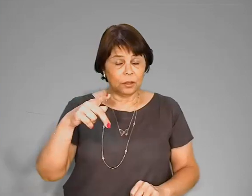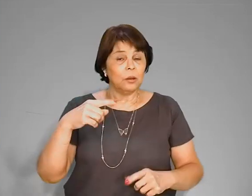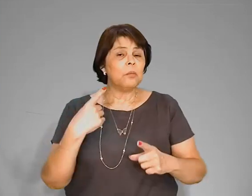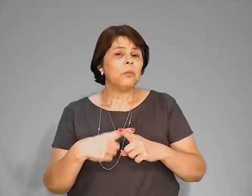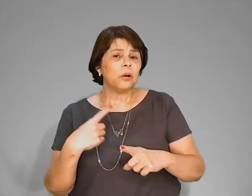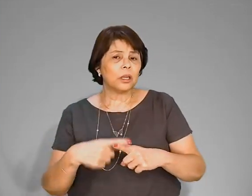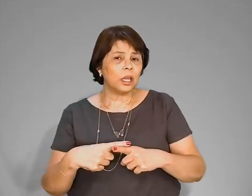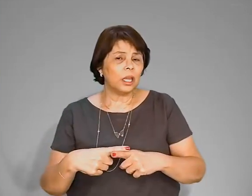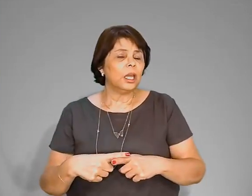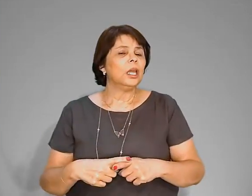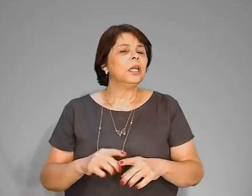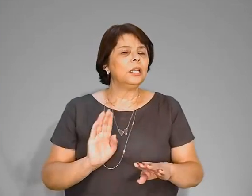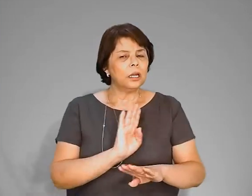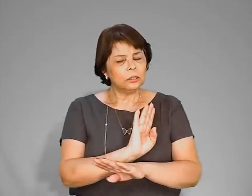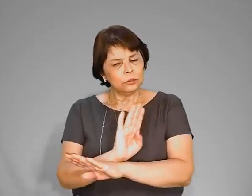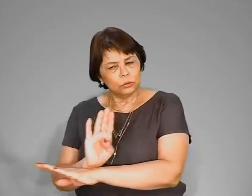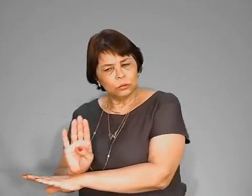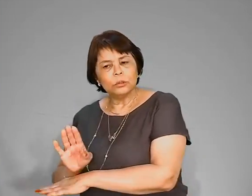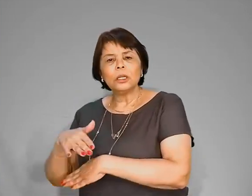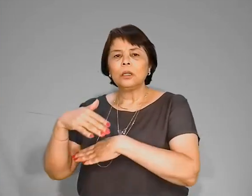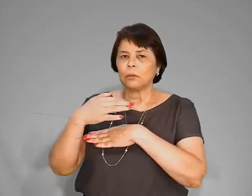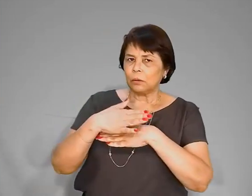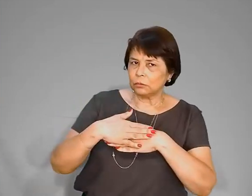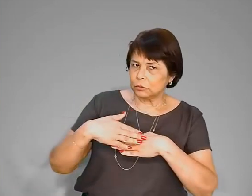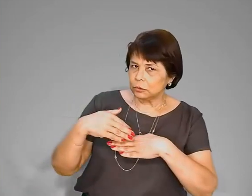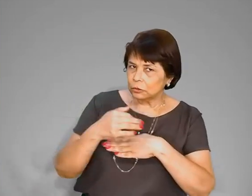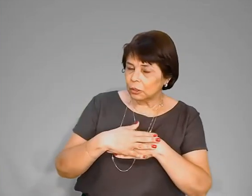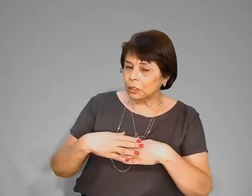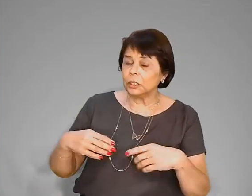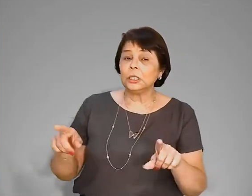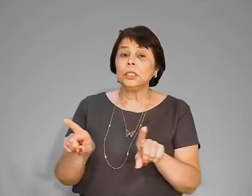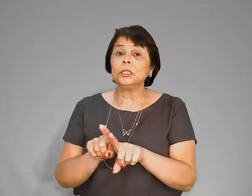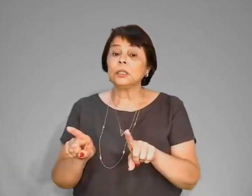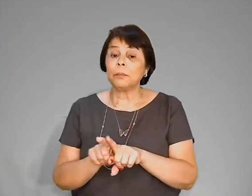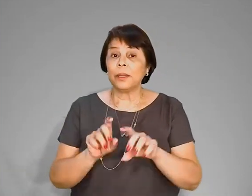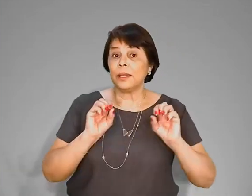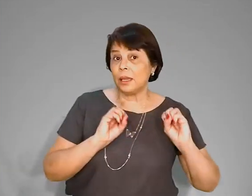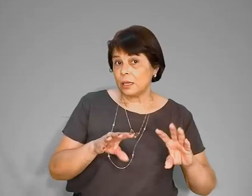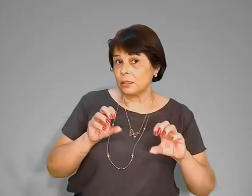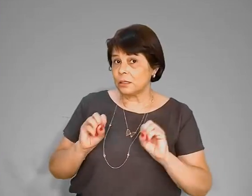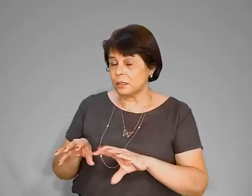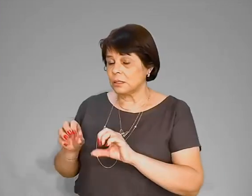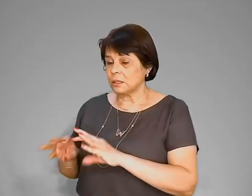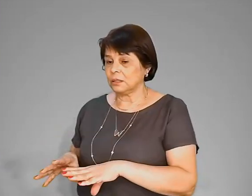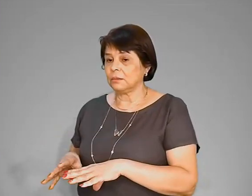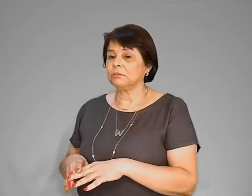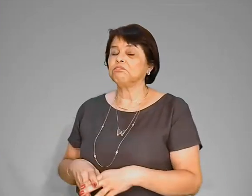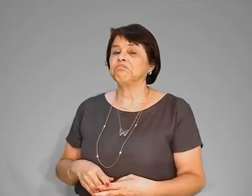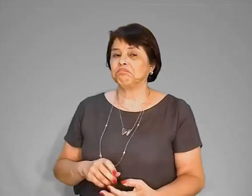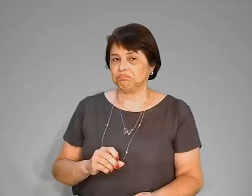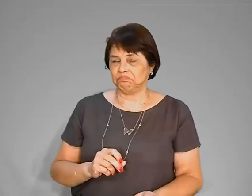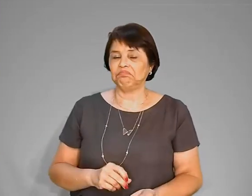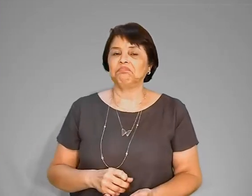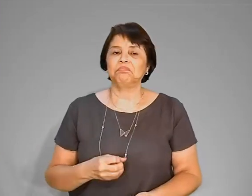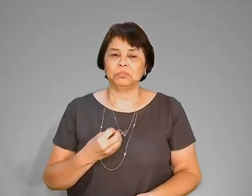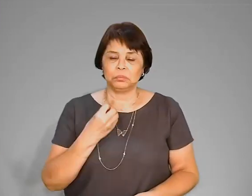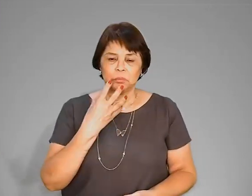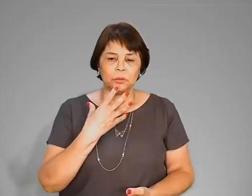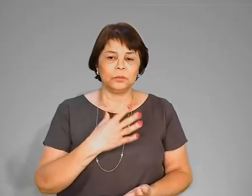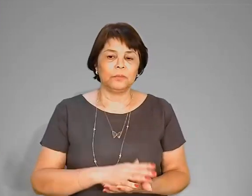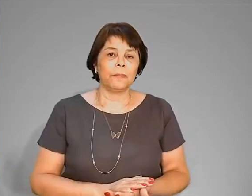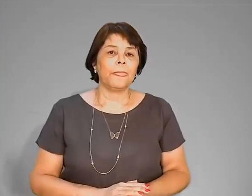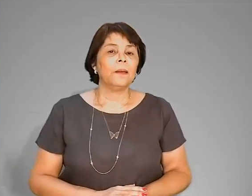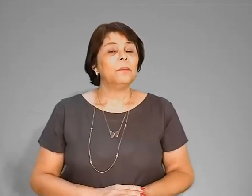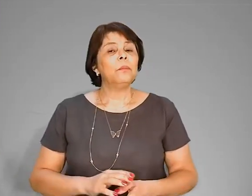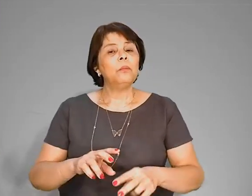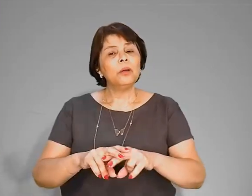outro pastor que veio para cá, o reverendo Sérgio, que era um mestre. E que mestre! Esse dom eu não tenho. Então cada um tem os